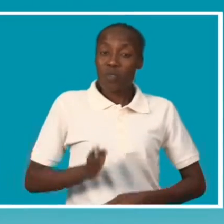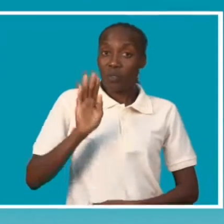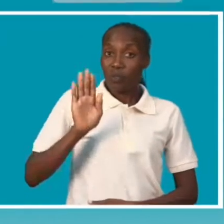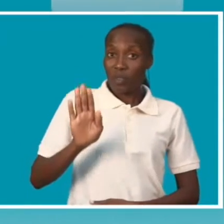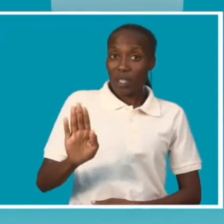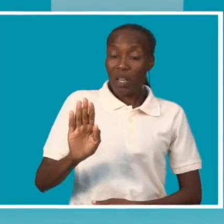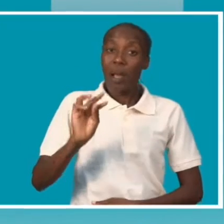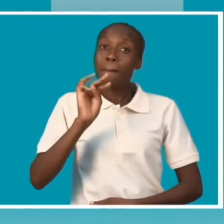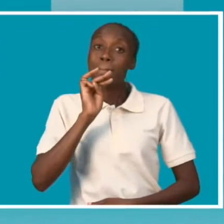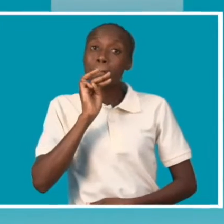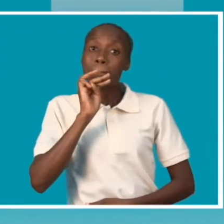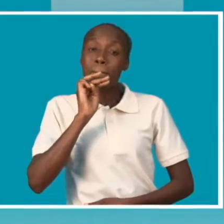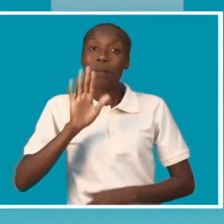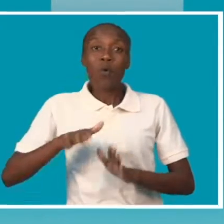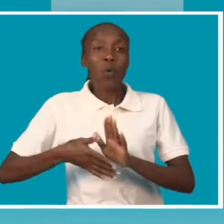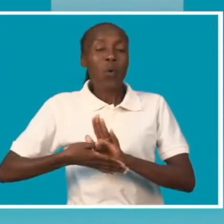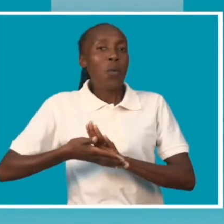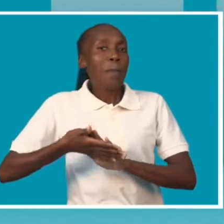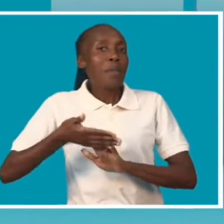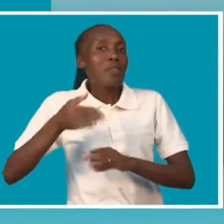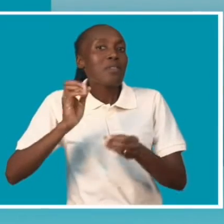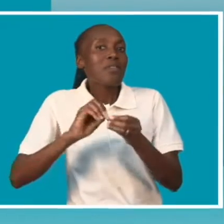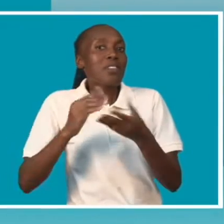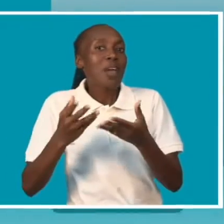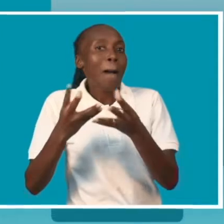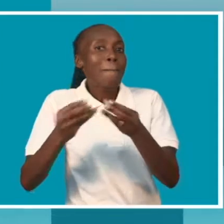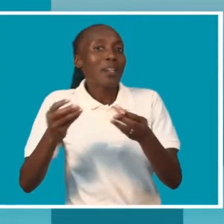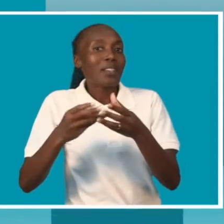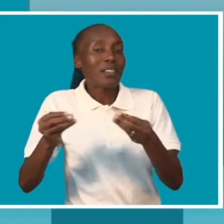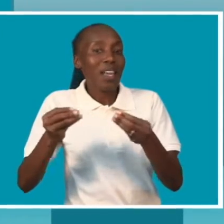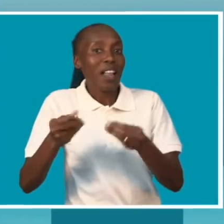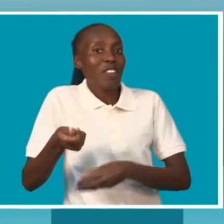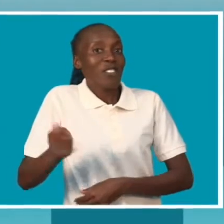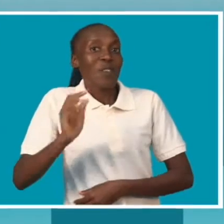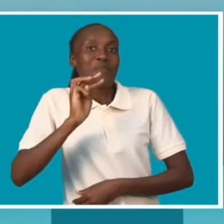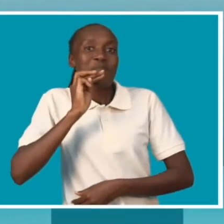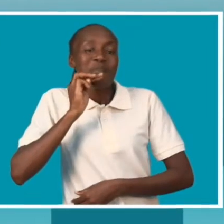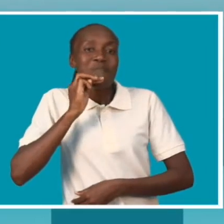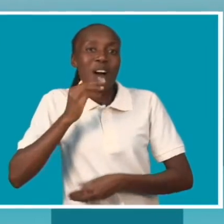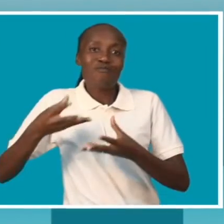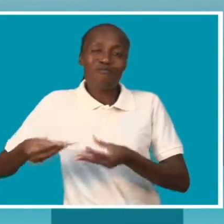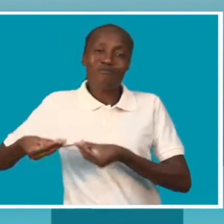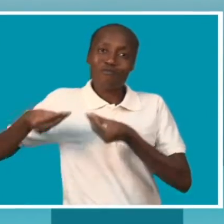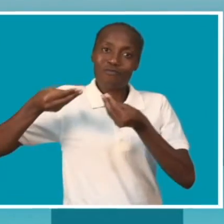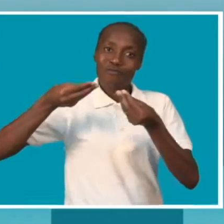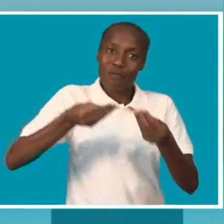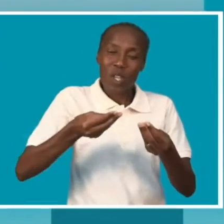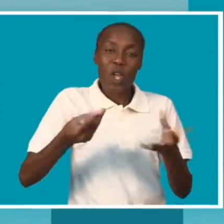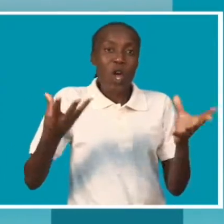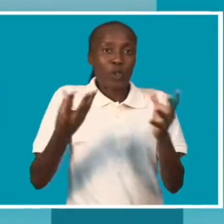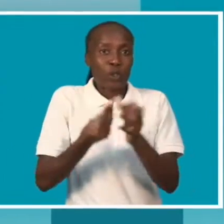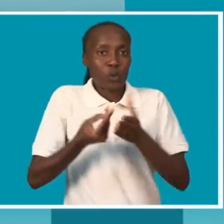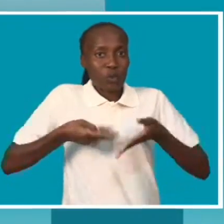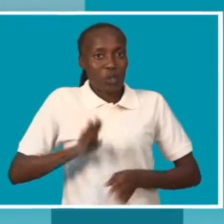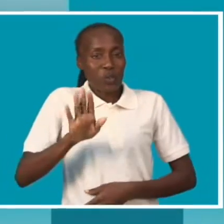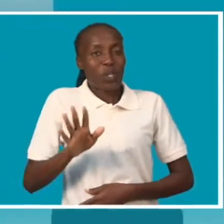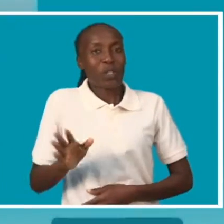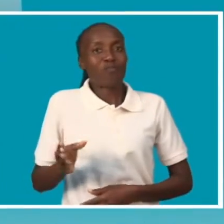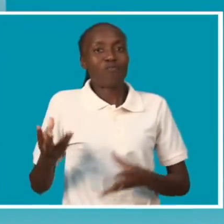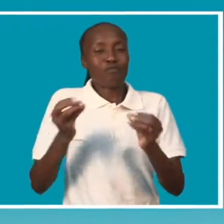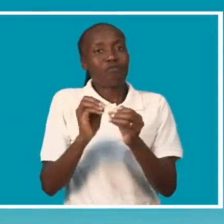Daí a mãe começou a arranjar o quê? Material para nós. Desenhar juntos, não sei o quê.